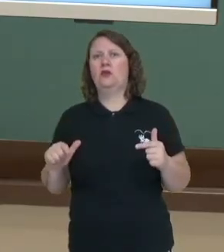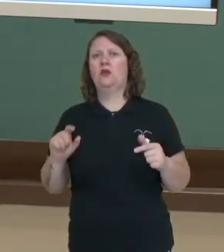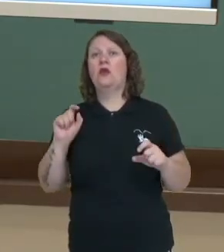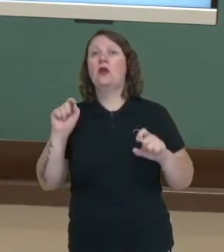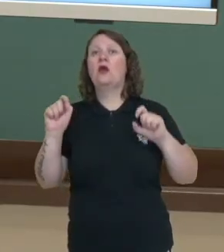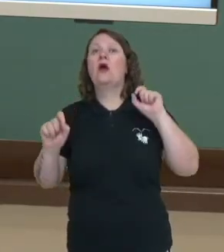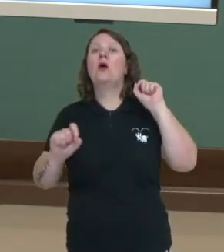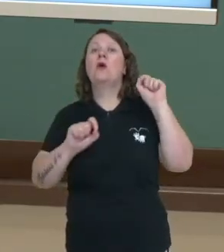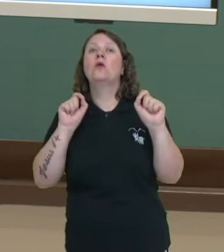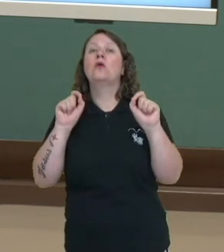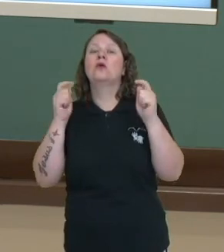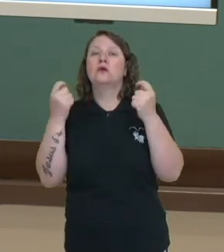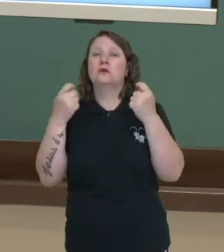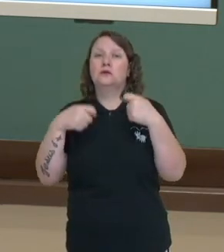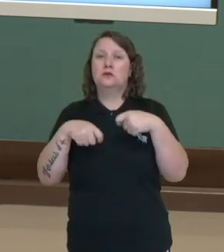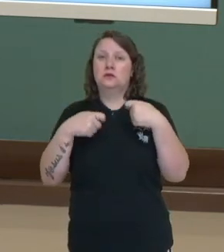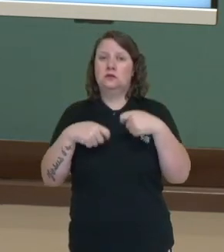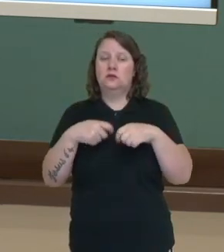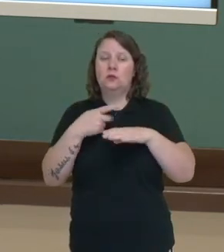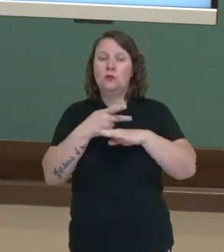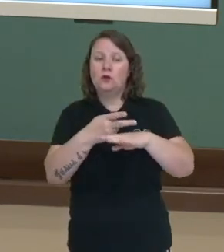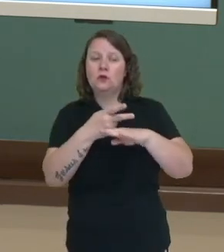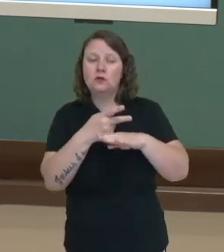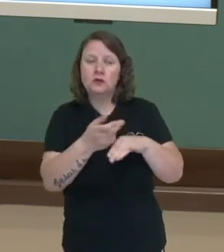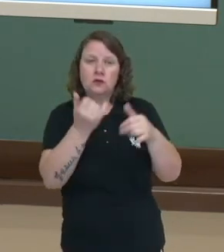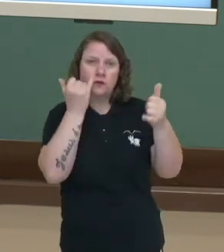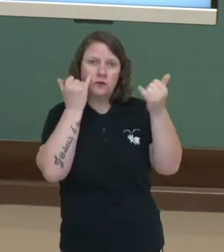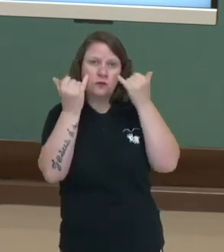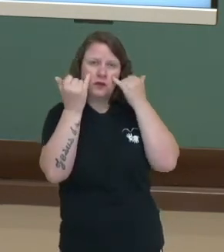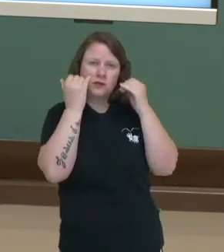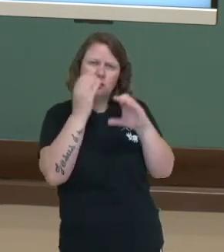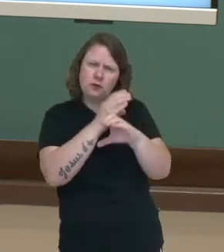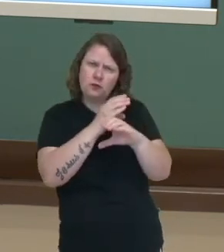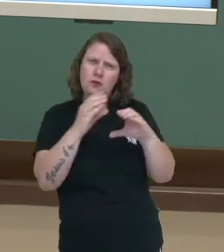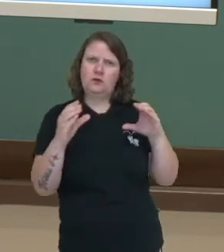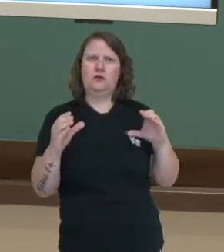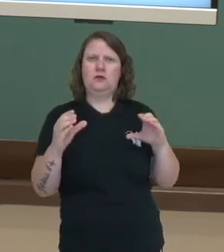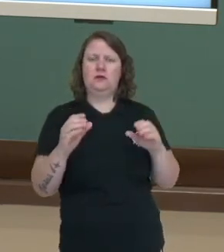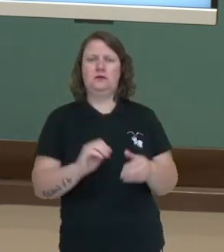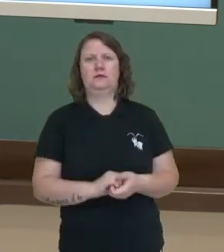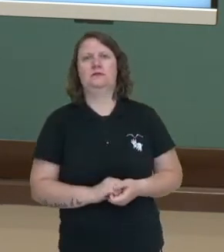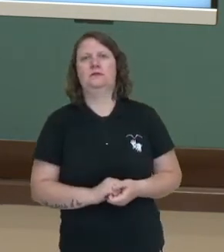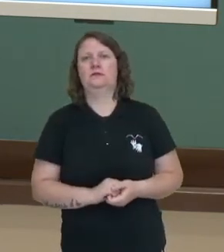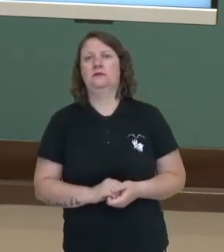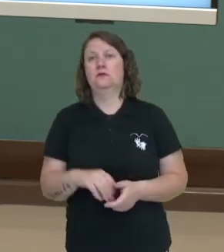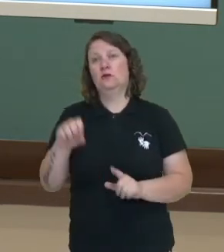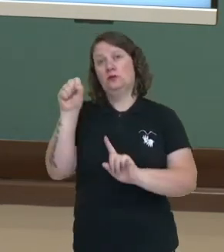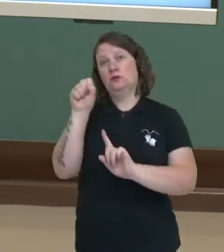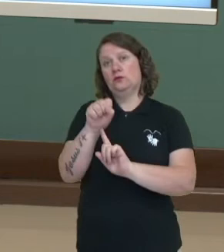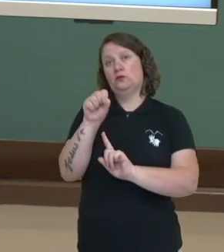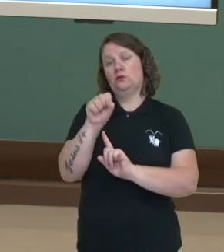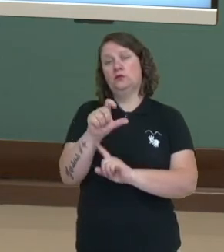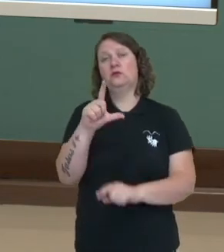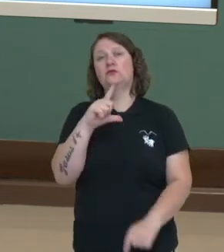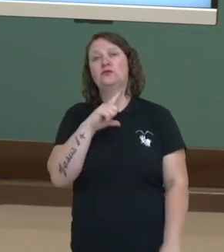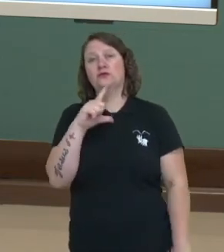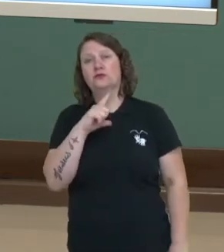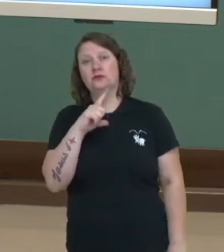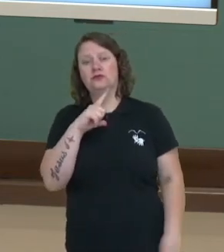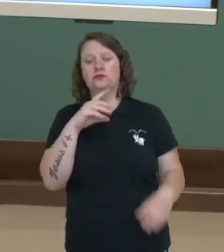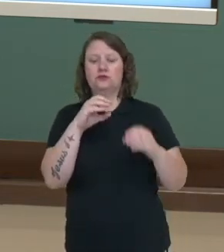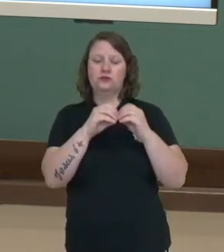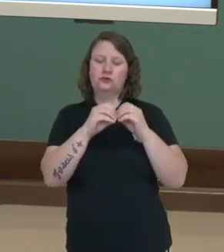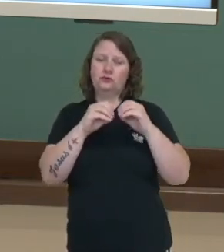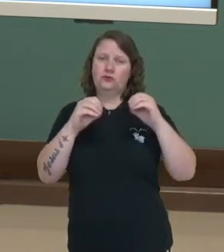O que é necessário é que se busquem dados confiáveis. Tem sujeito, sim, nesse período. Só que o sujeito é uma